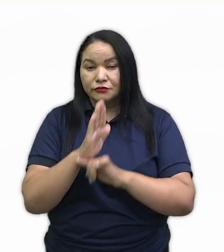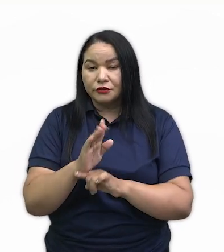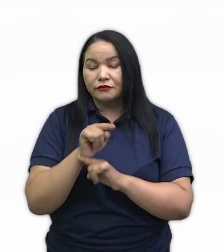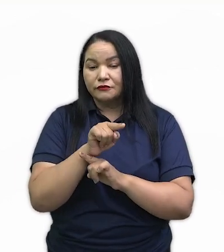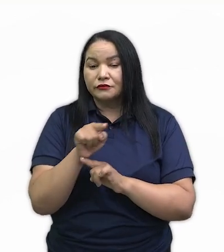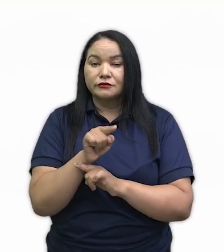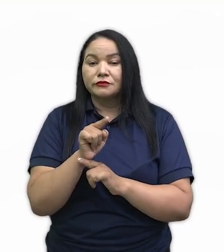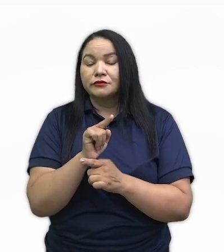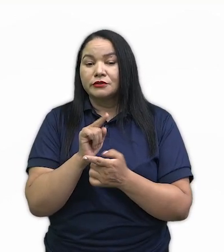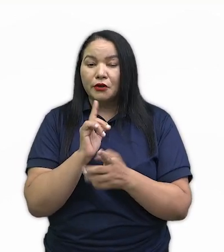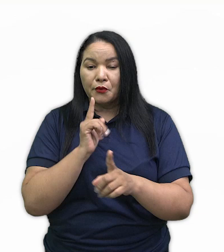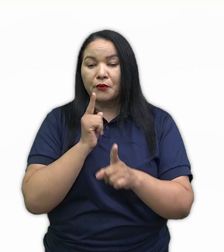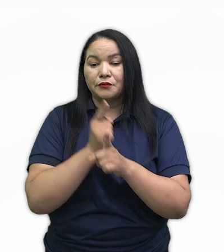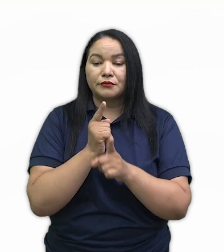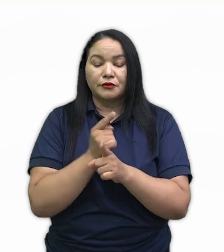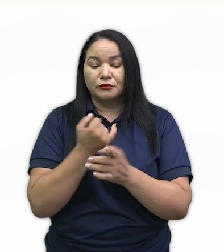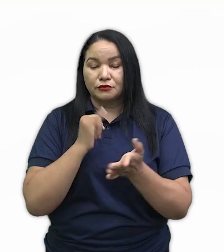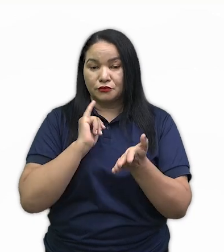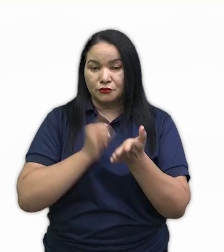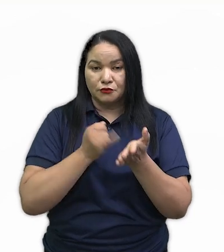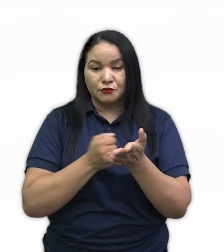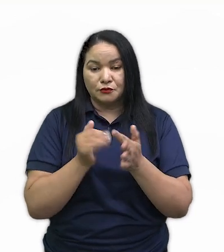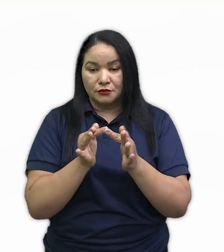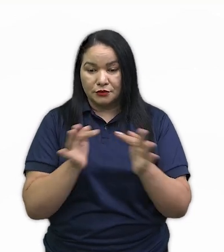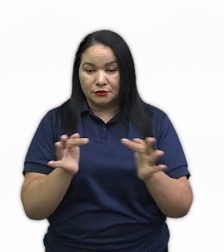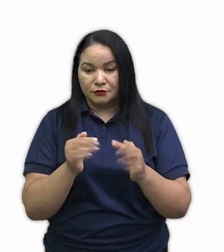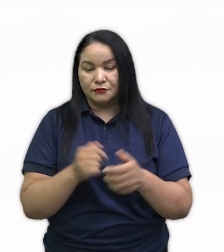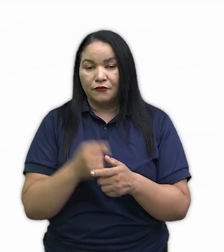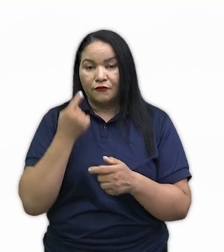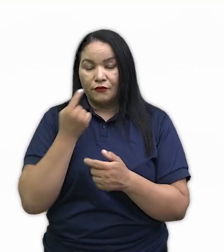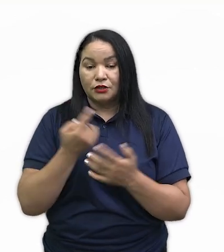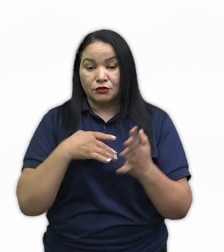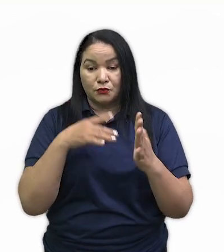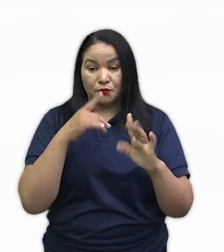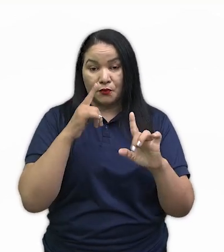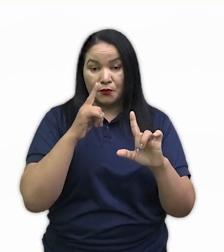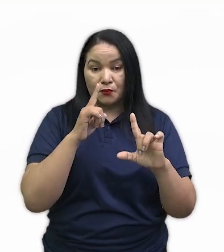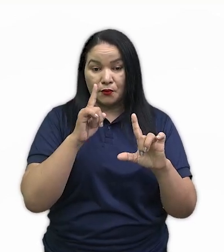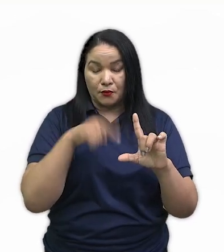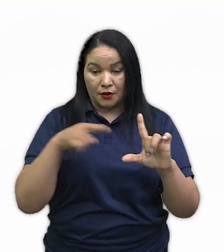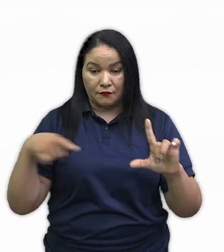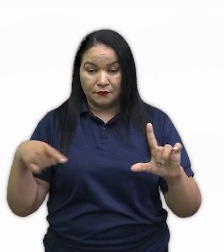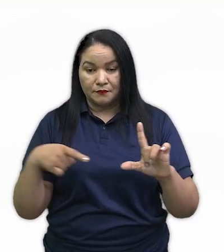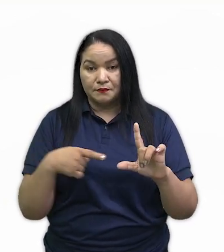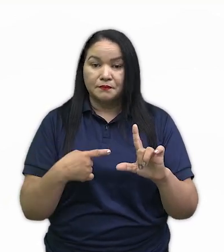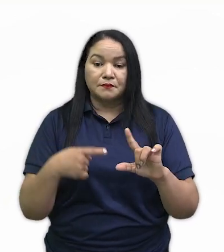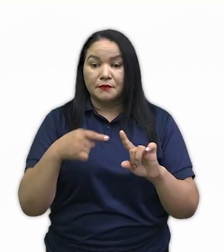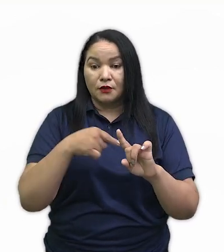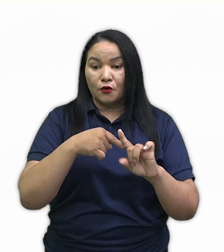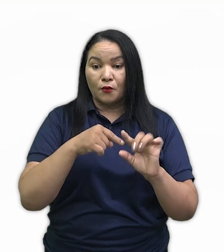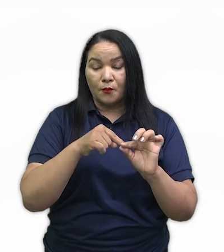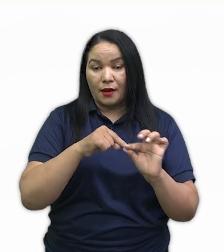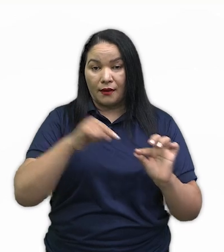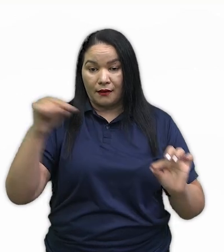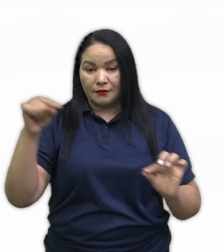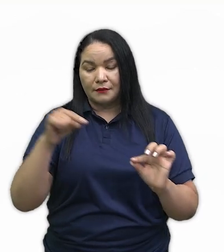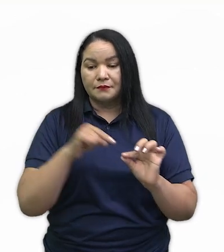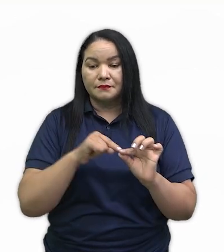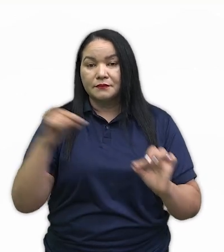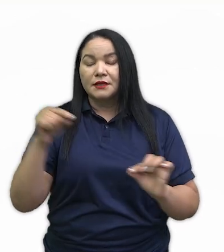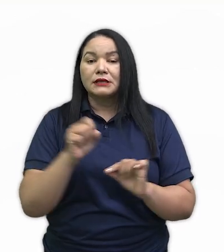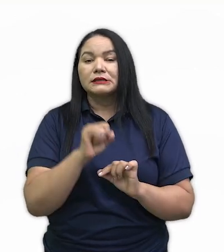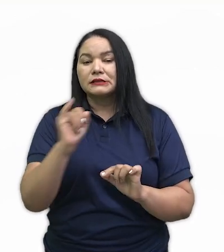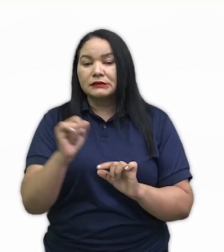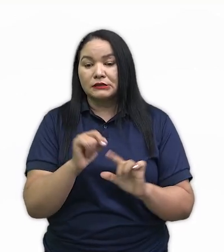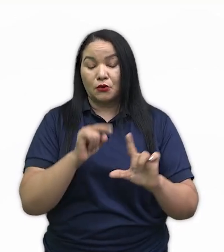os juros simples. Reparem que nós temos aí o gráfico, uma reta. Se o gráfico é equivalente